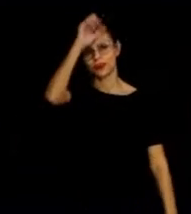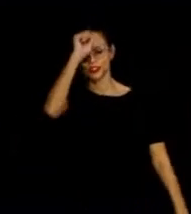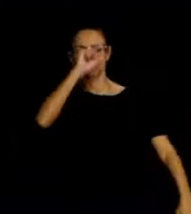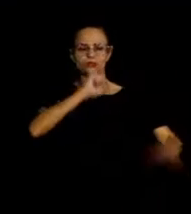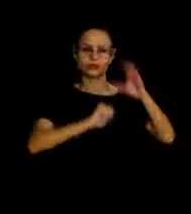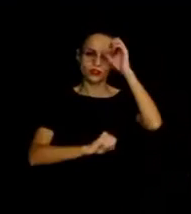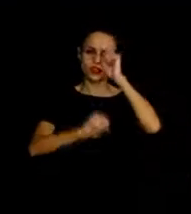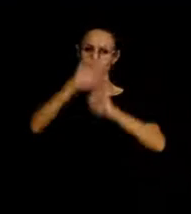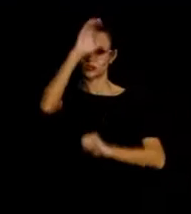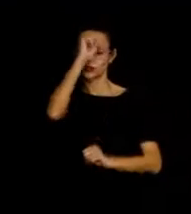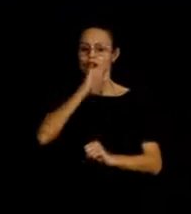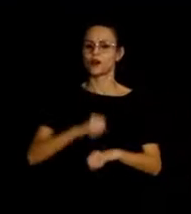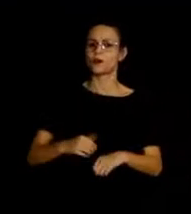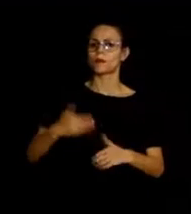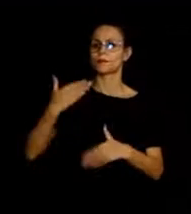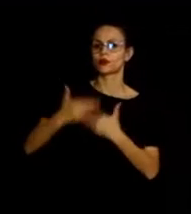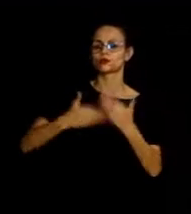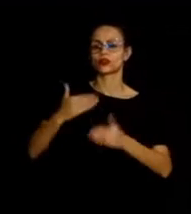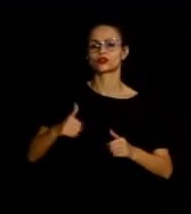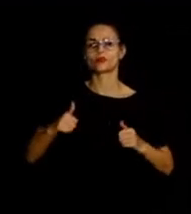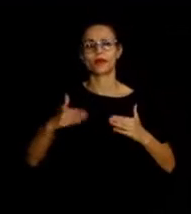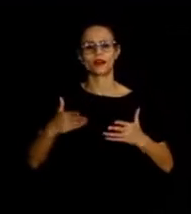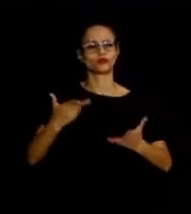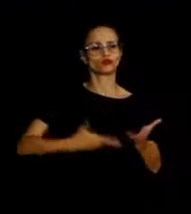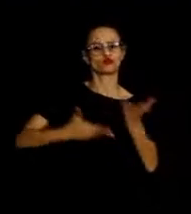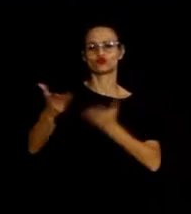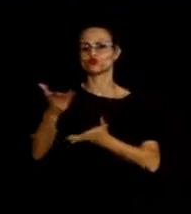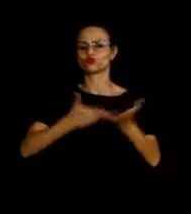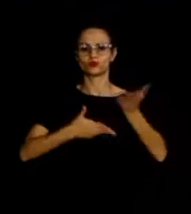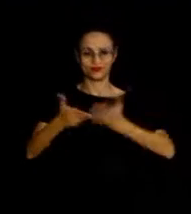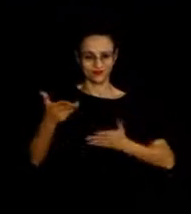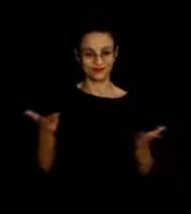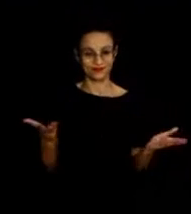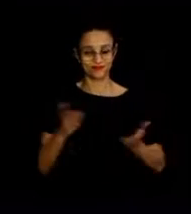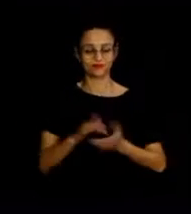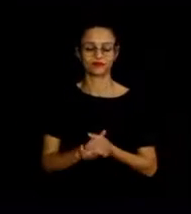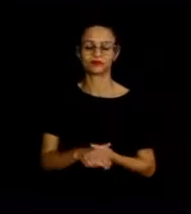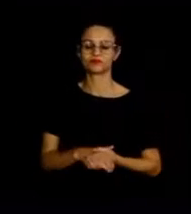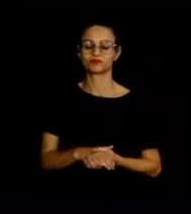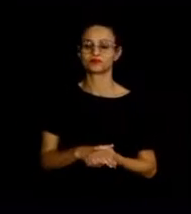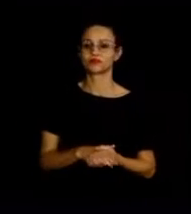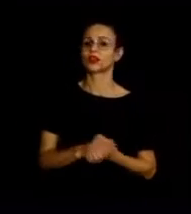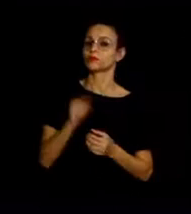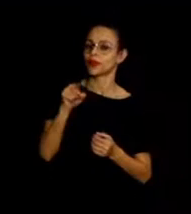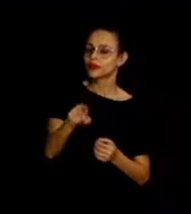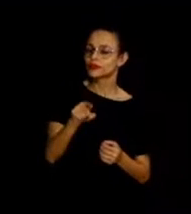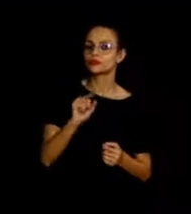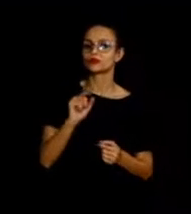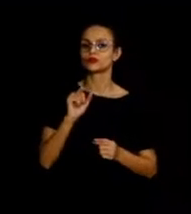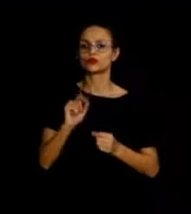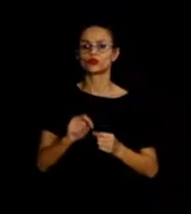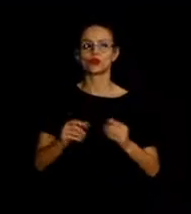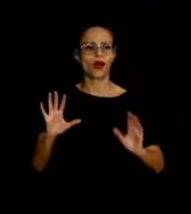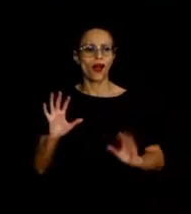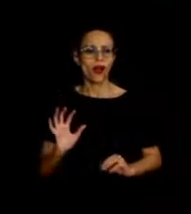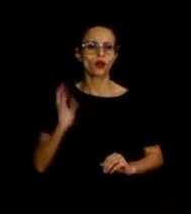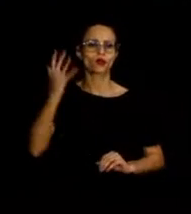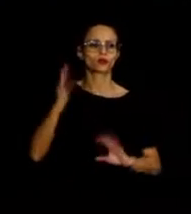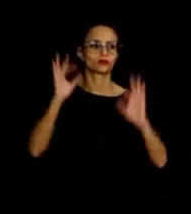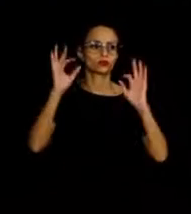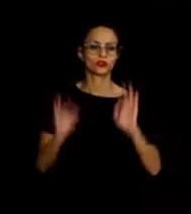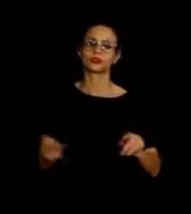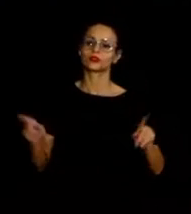aprendizado um processo muito mais dinâmico muito mais dinâmico e para que isso inclusive se materialize